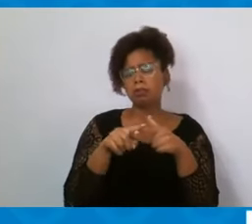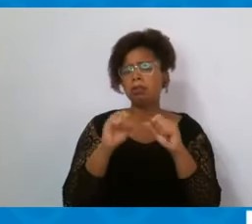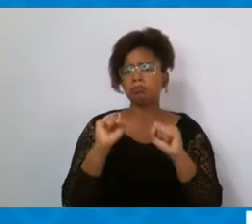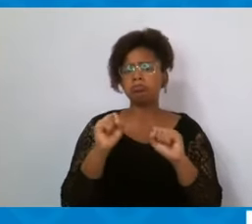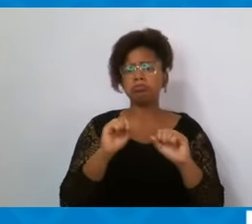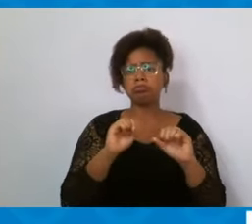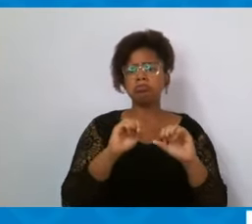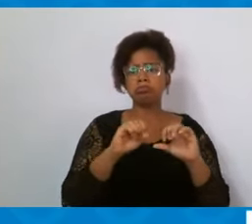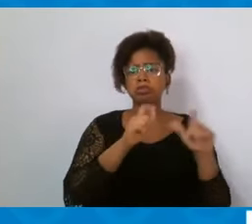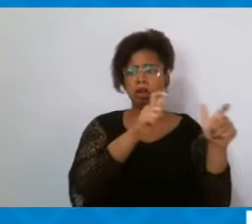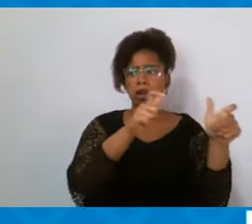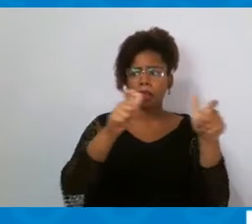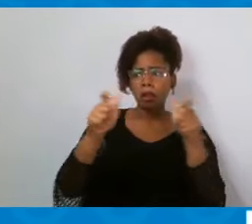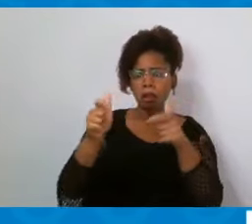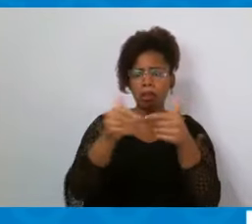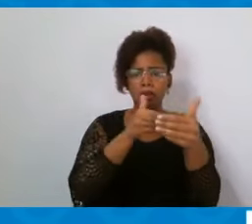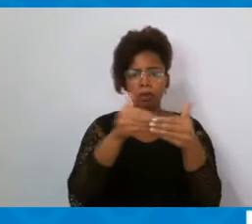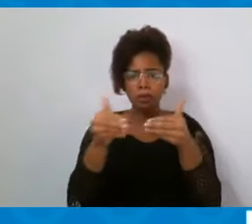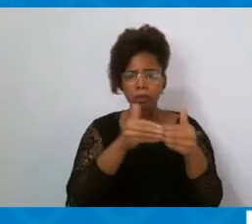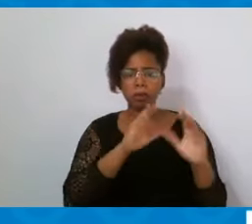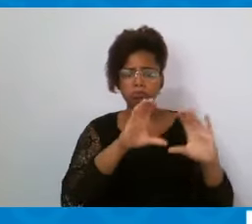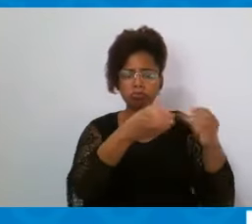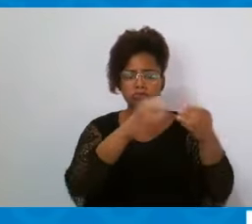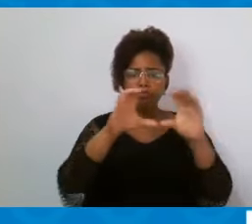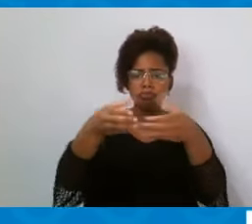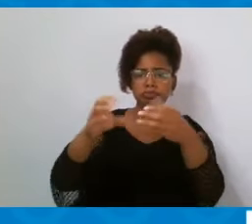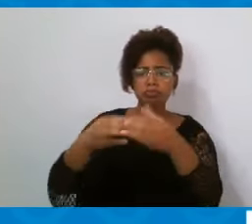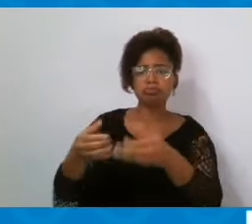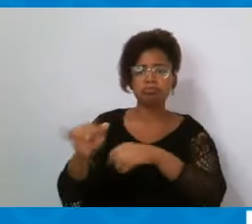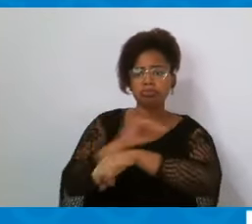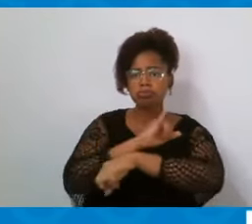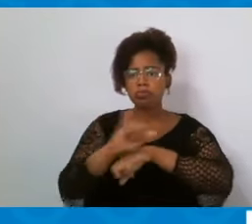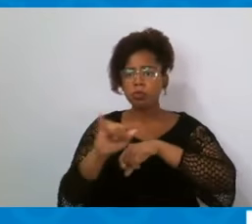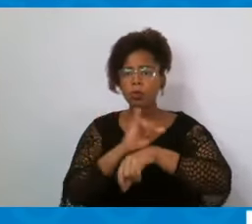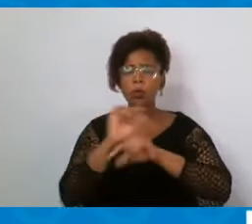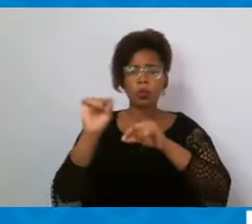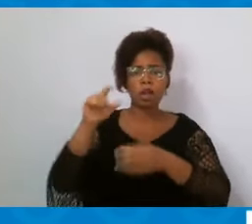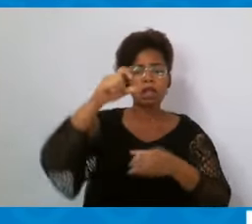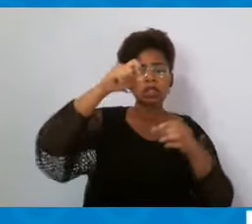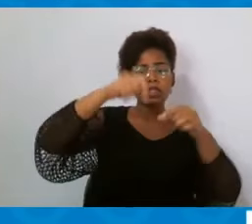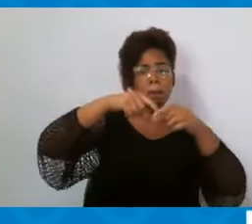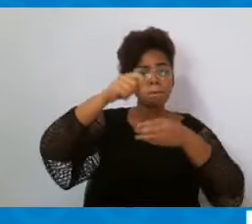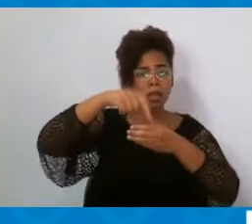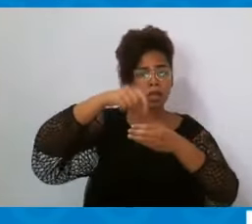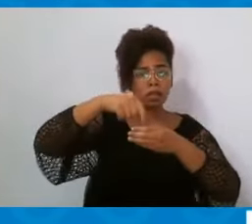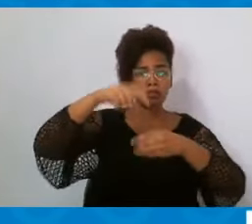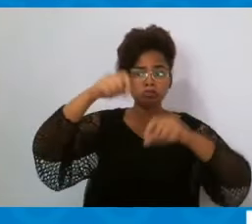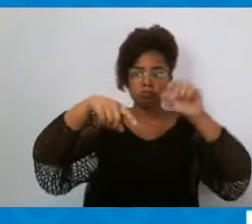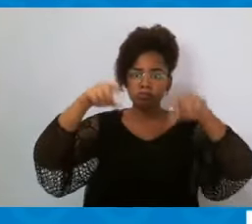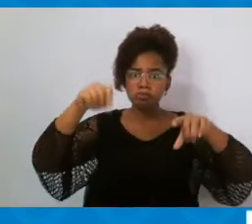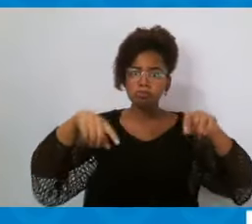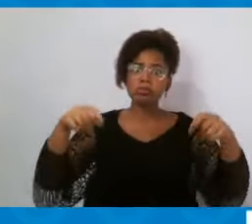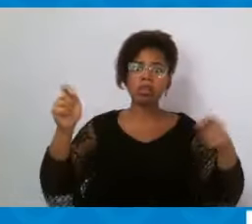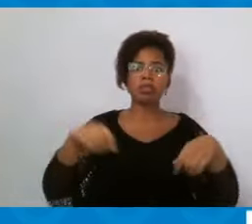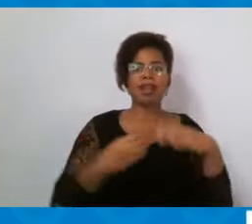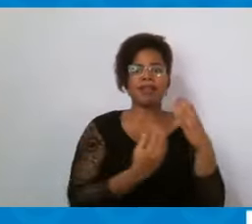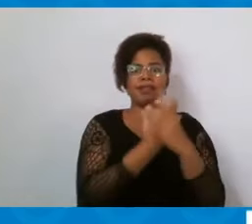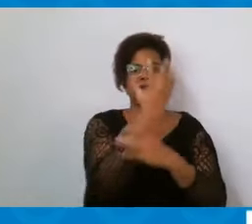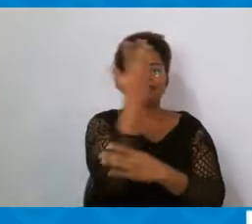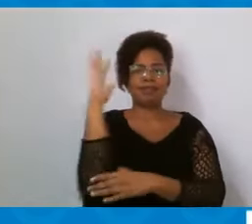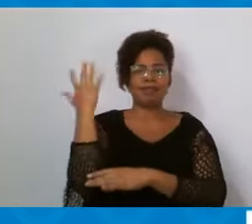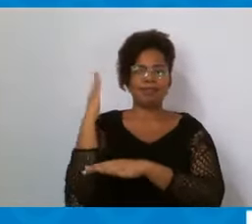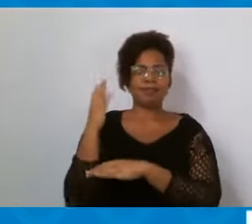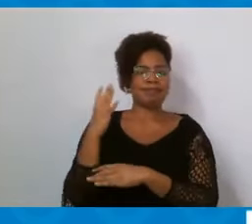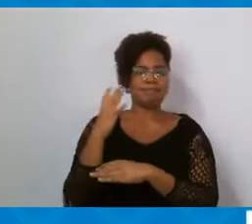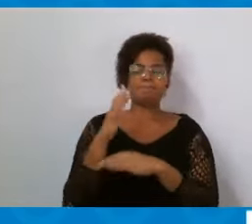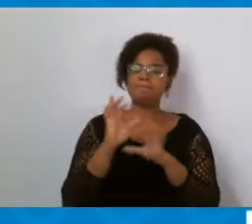produzido localmente para o reflorestamento de áreas hoje desmatadas. Então, uma relevância